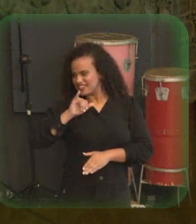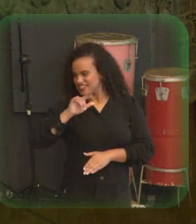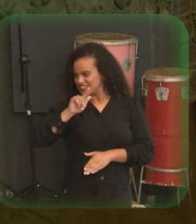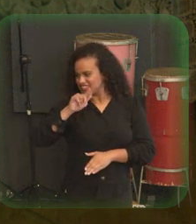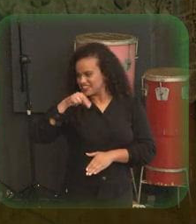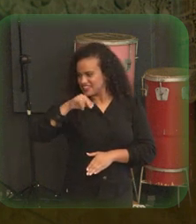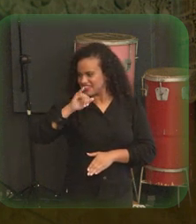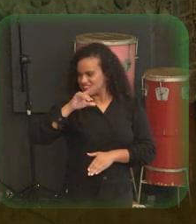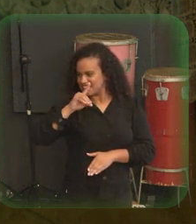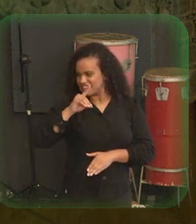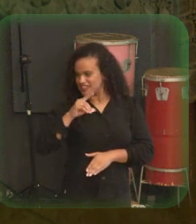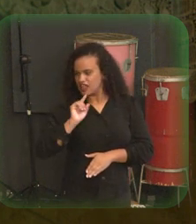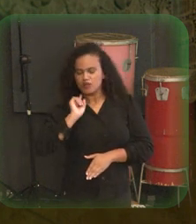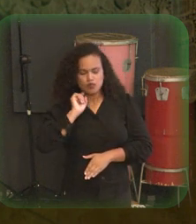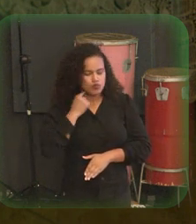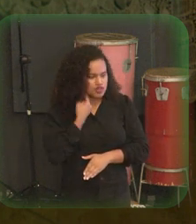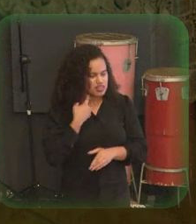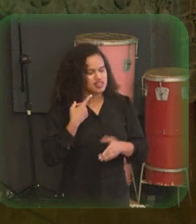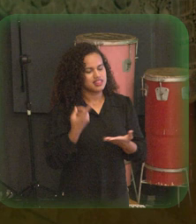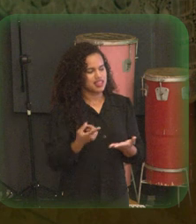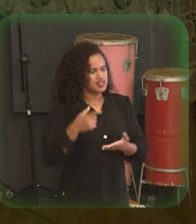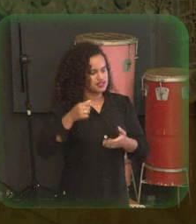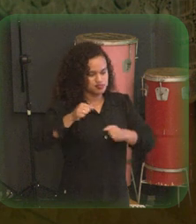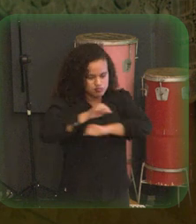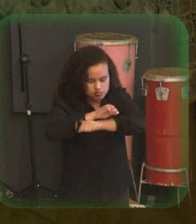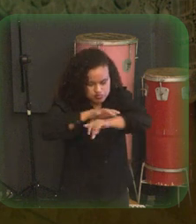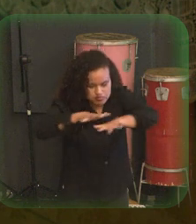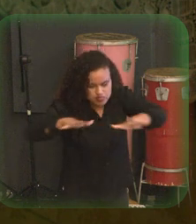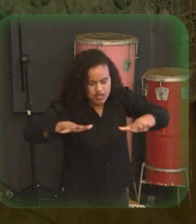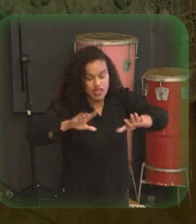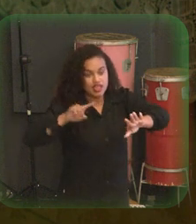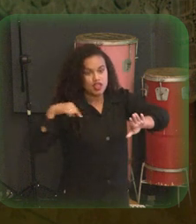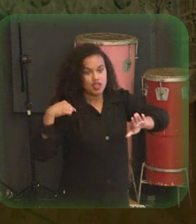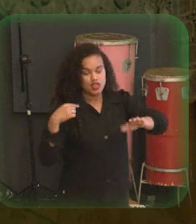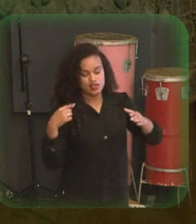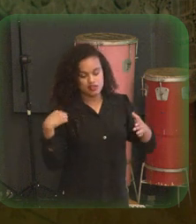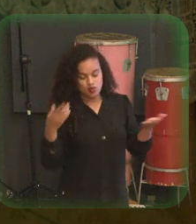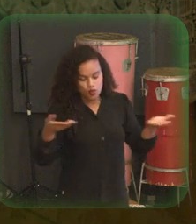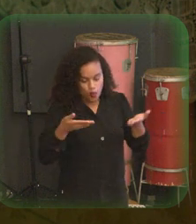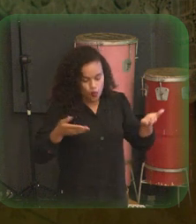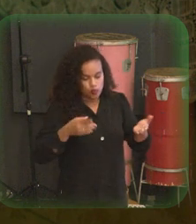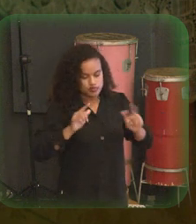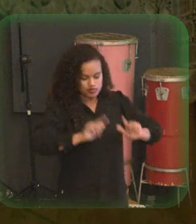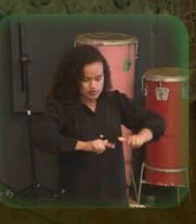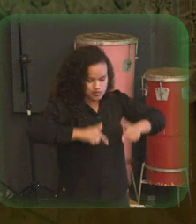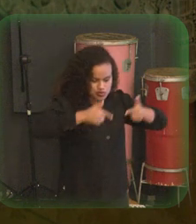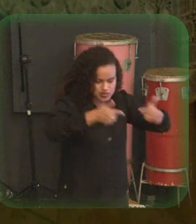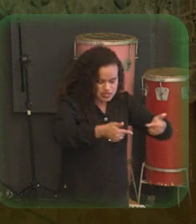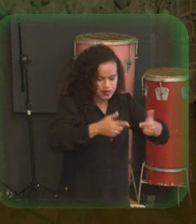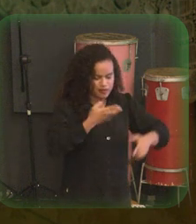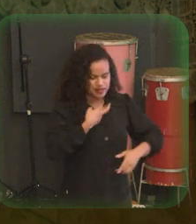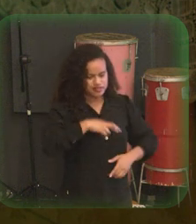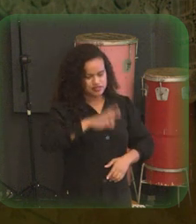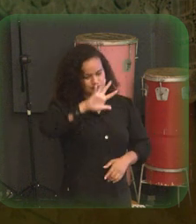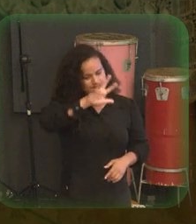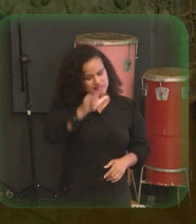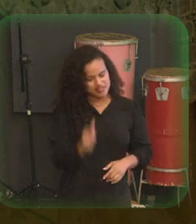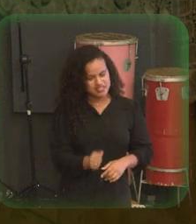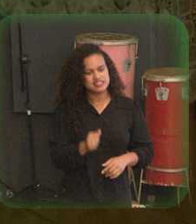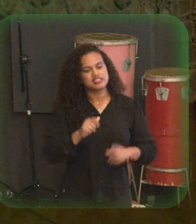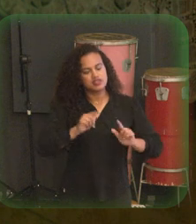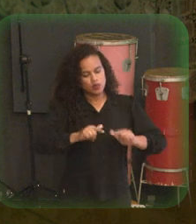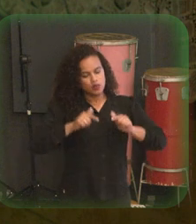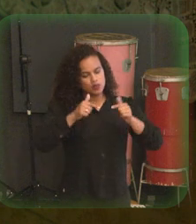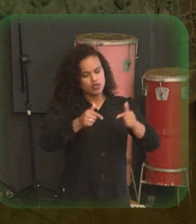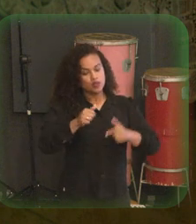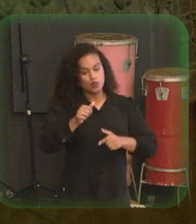estamos o tempo todo lutando por aquilo que as religiões matriafricanas trazem de maneira muito forte, né? Ou seja, que esse espaço